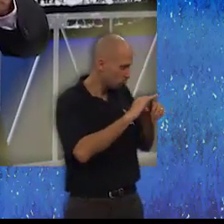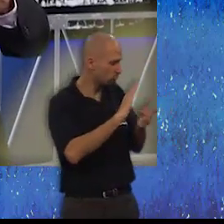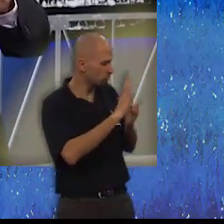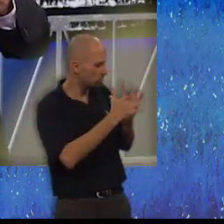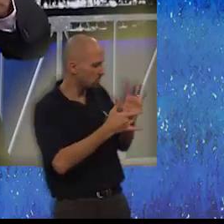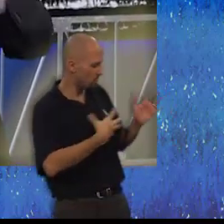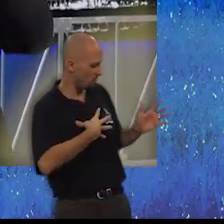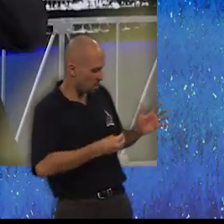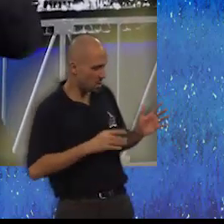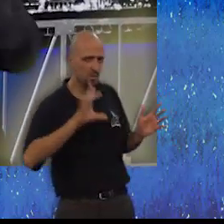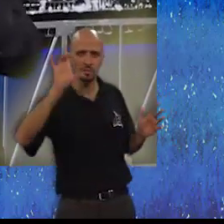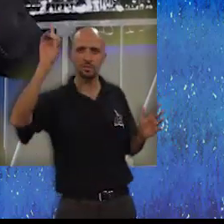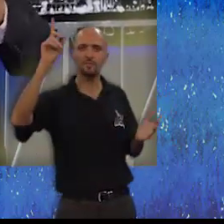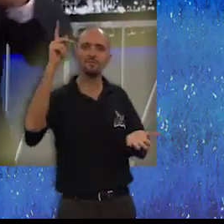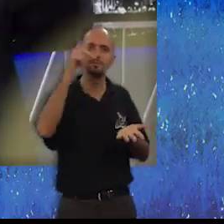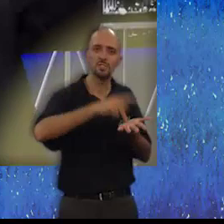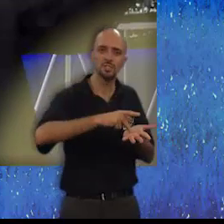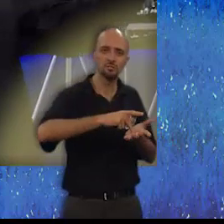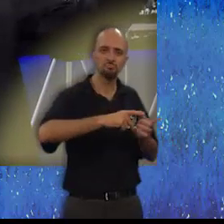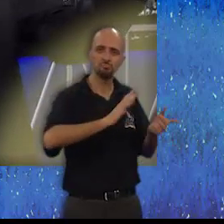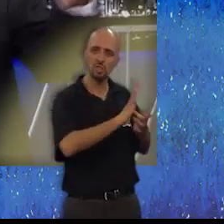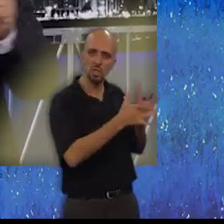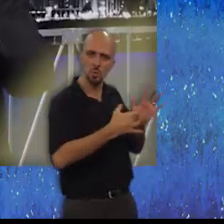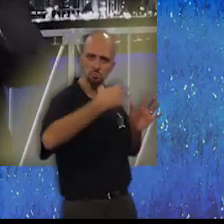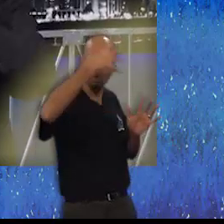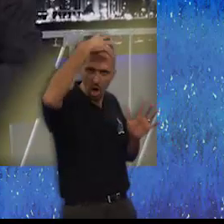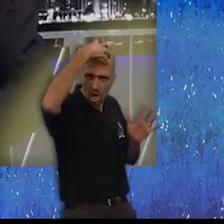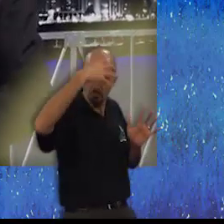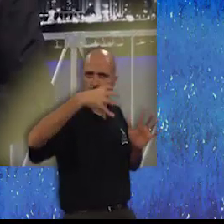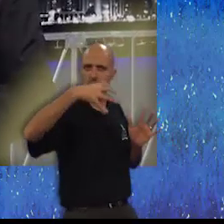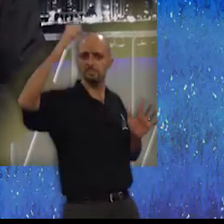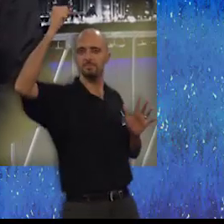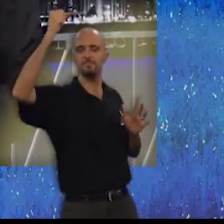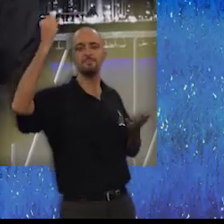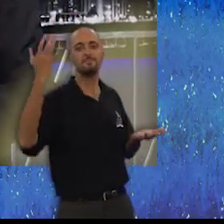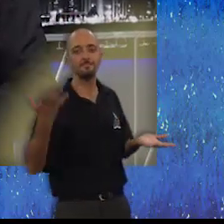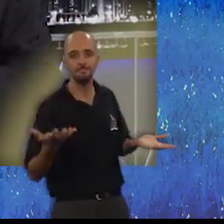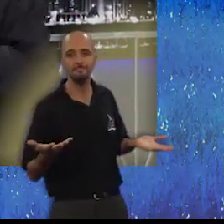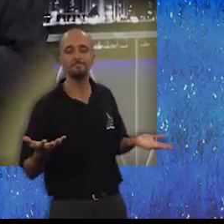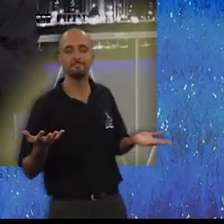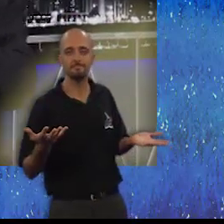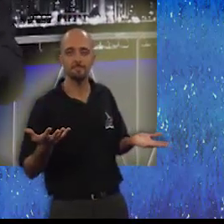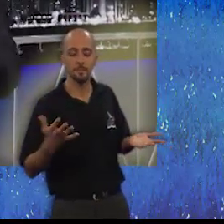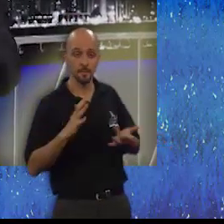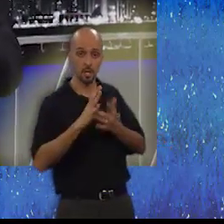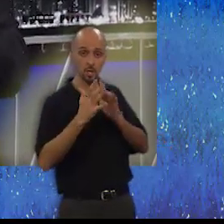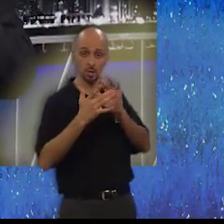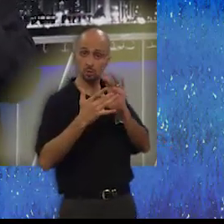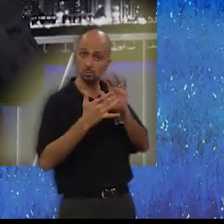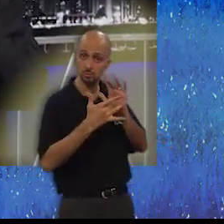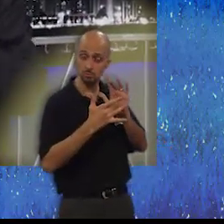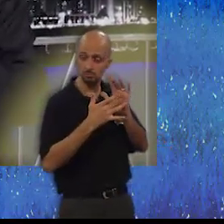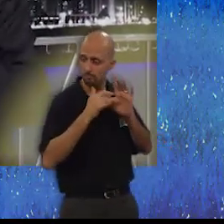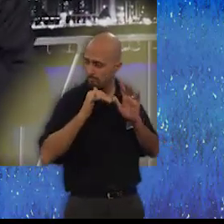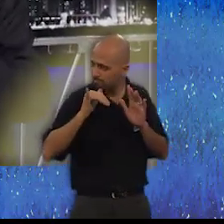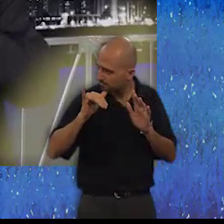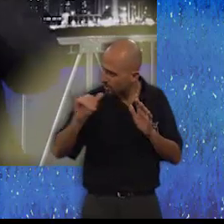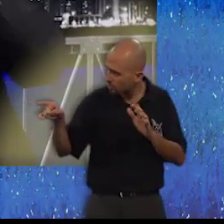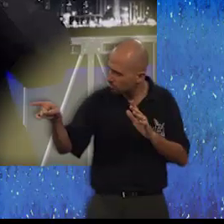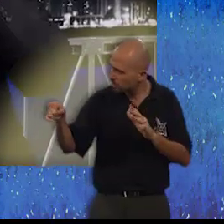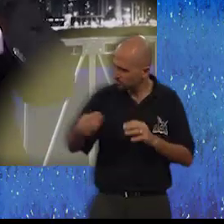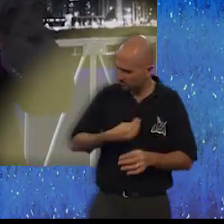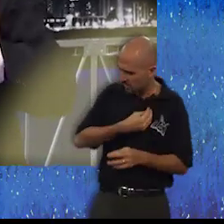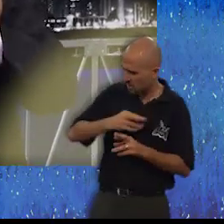com o Salvador do mundo, ele está falando com o Rei dos Reis e o Senhor dos Senhores. Por isso, Jesus diz, você precisa,